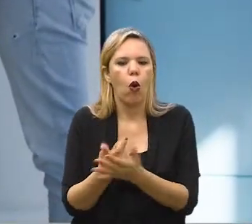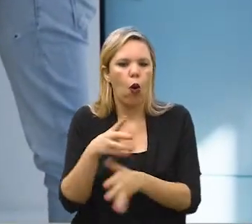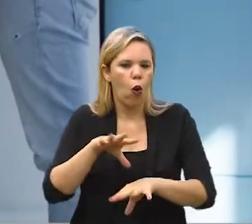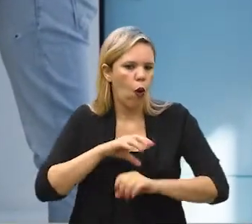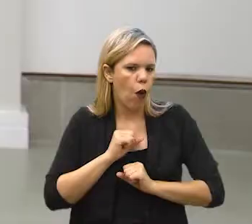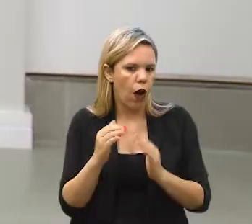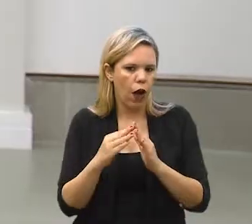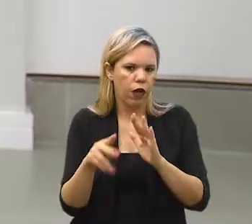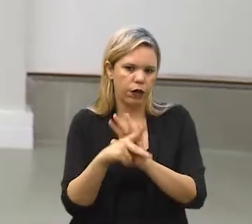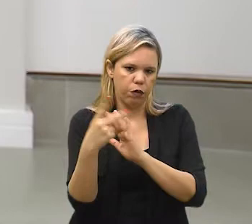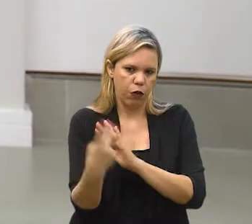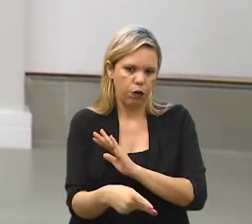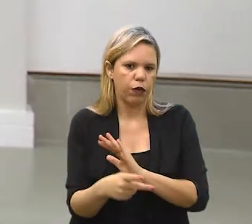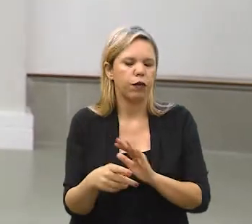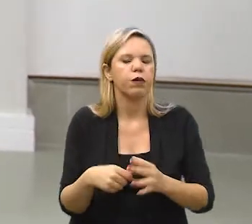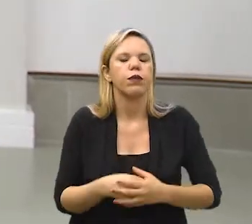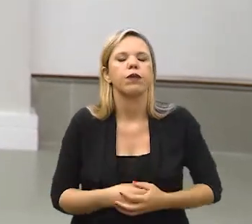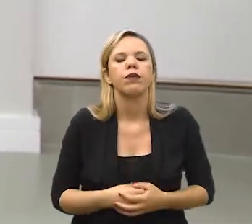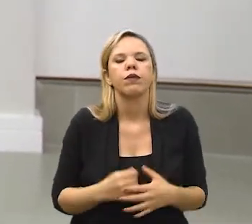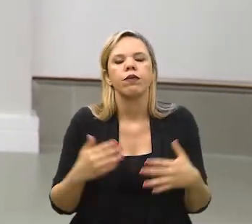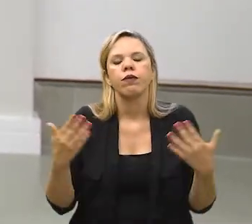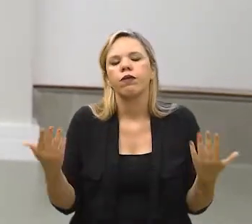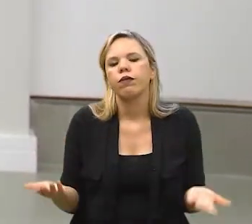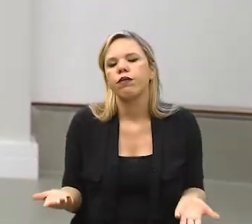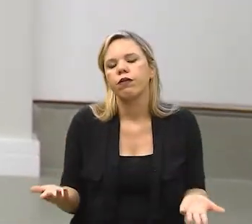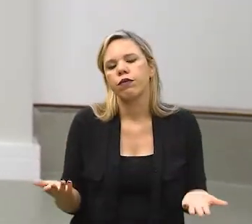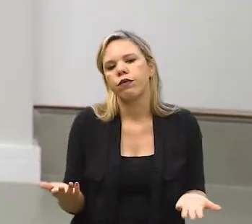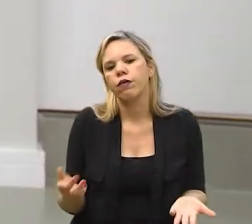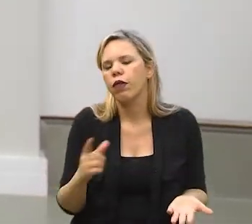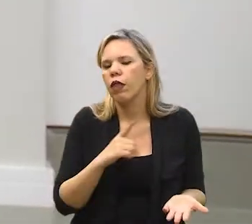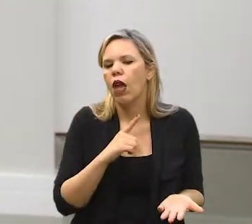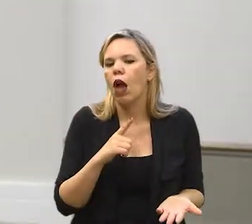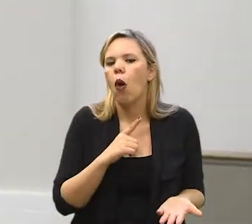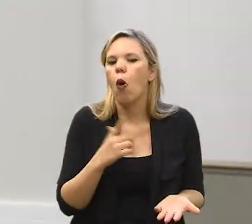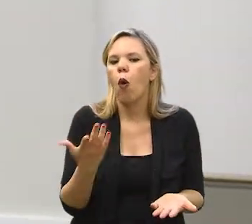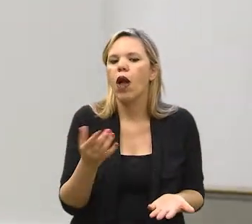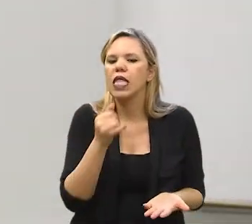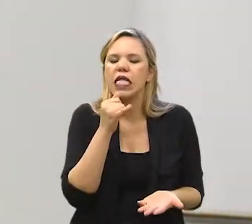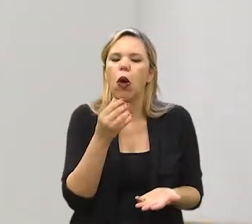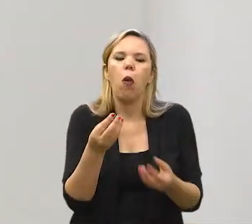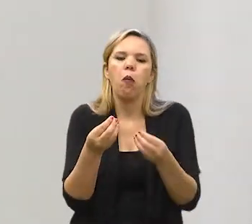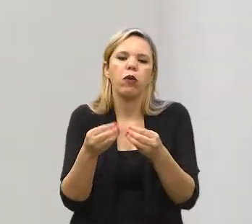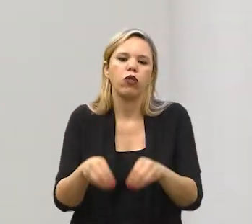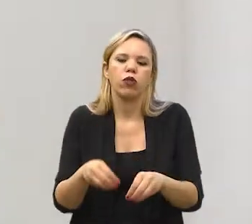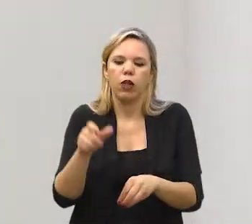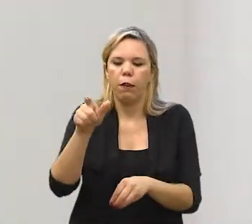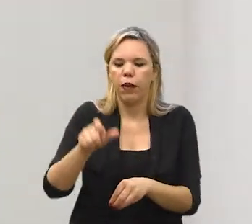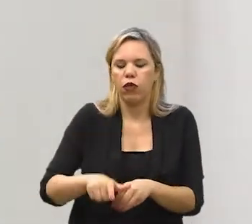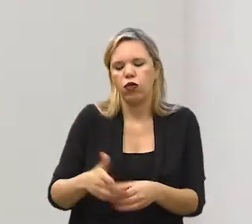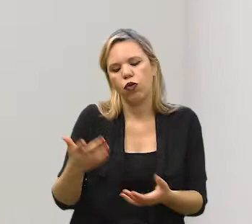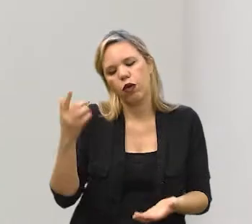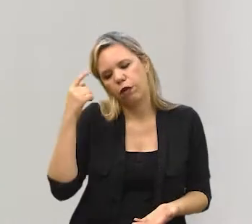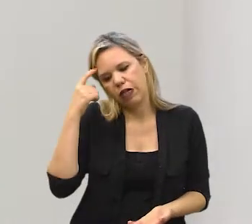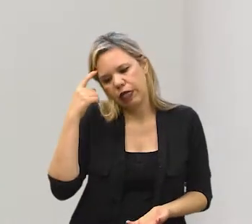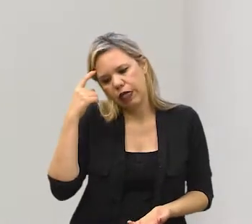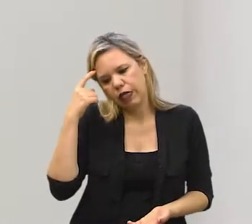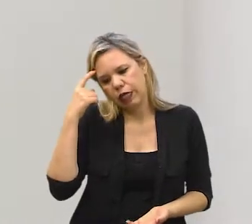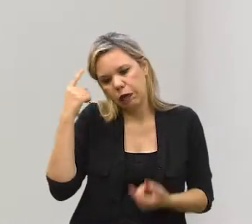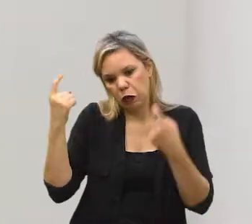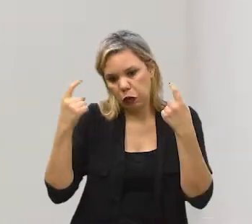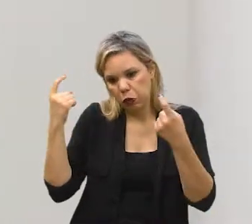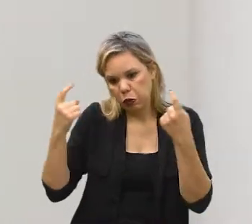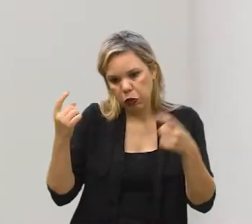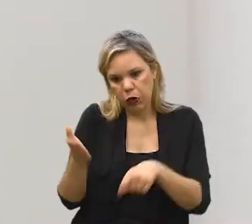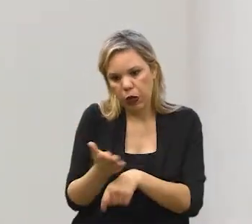de patrimônio próprio. Qual seria... Existe algum tipo de desvantagem nisso daí que a pessoa deve ficar